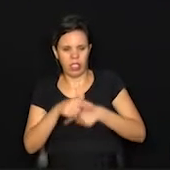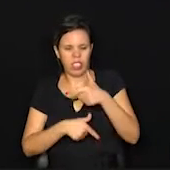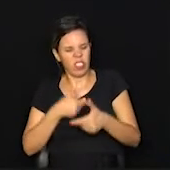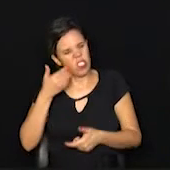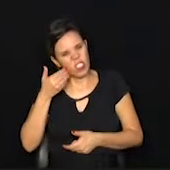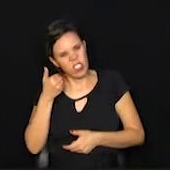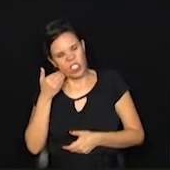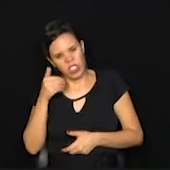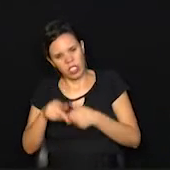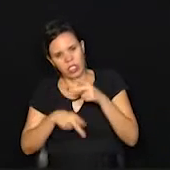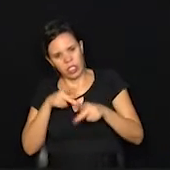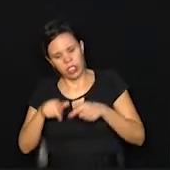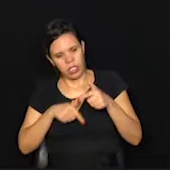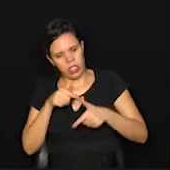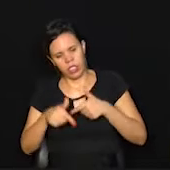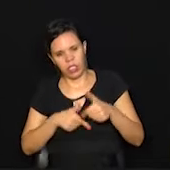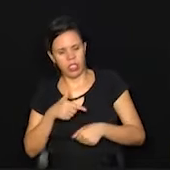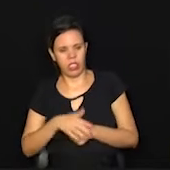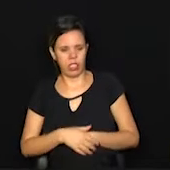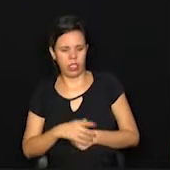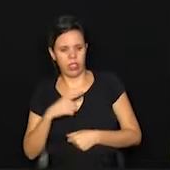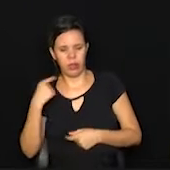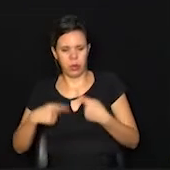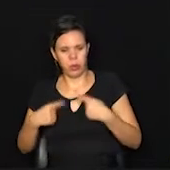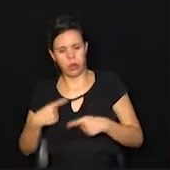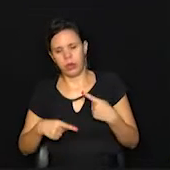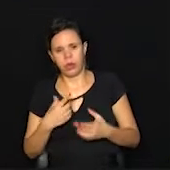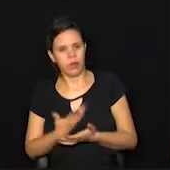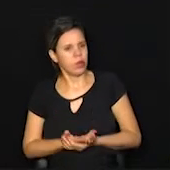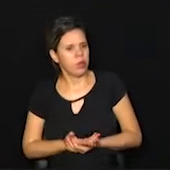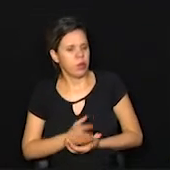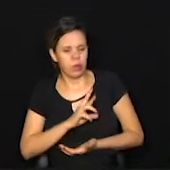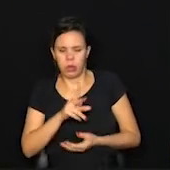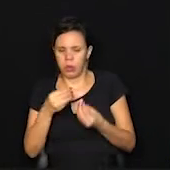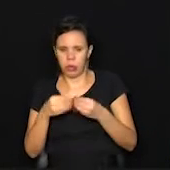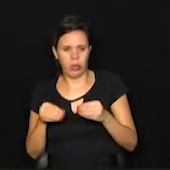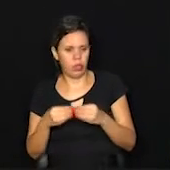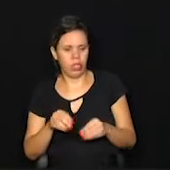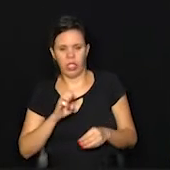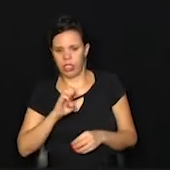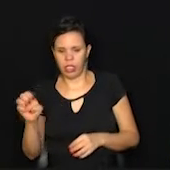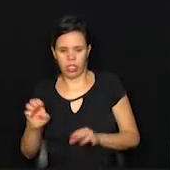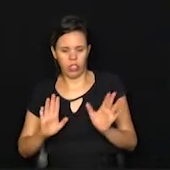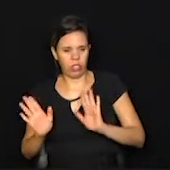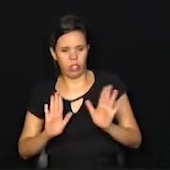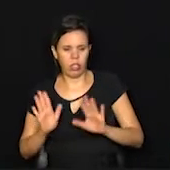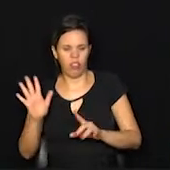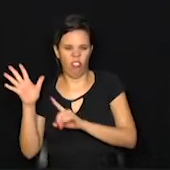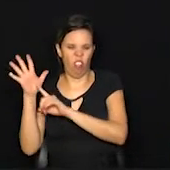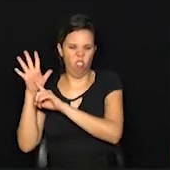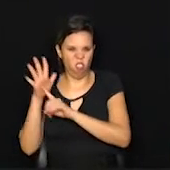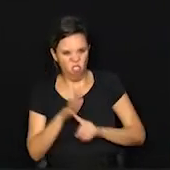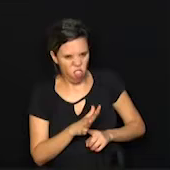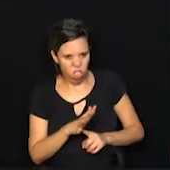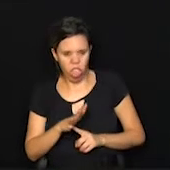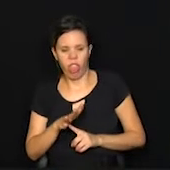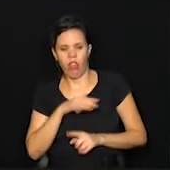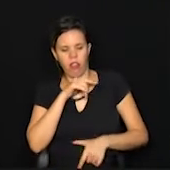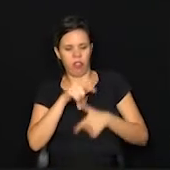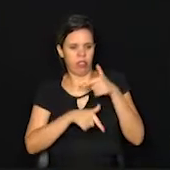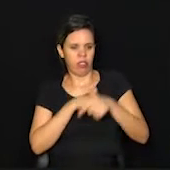foi para isso que teve repressão política não foi para punir Os Comunistas os Esquilos não foi para reprimir a classe trabalhadora